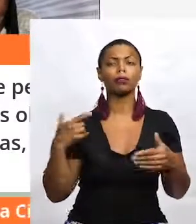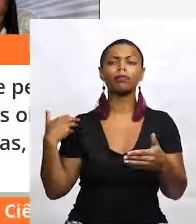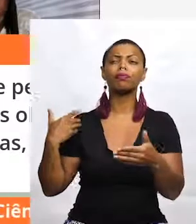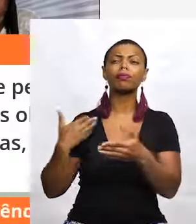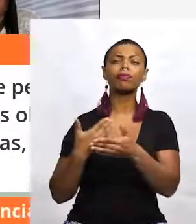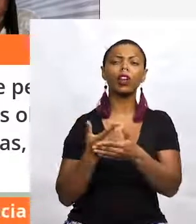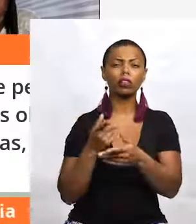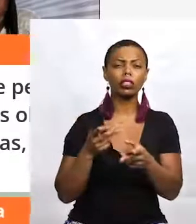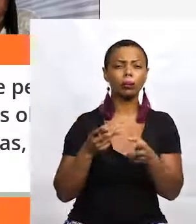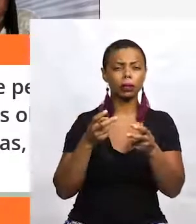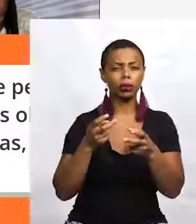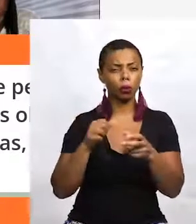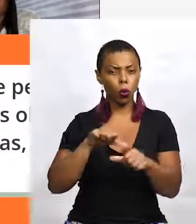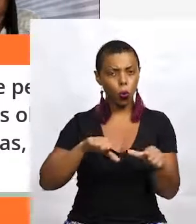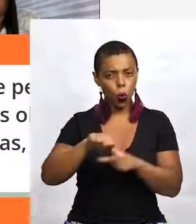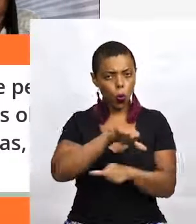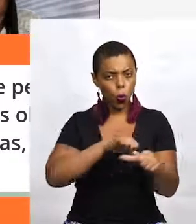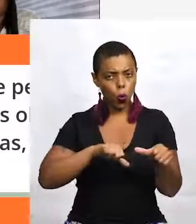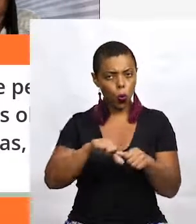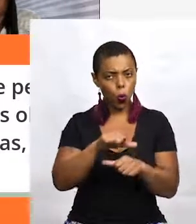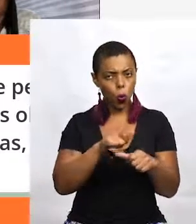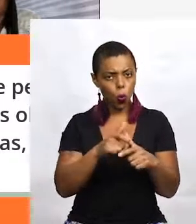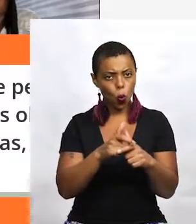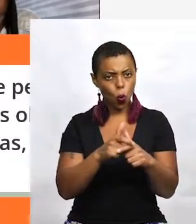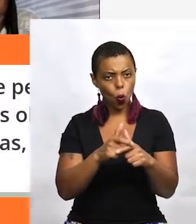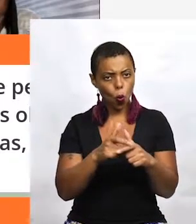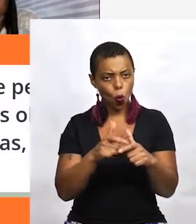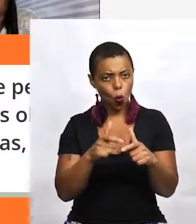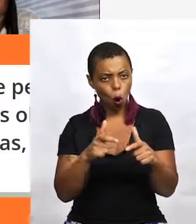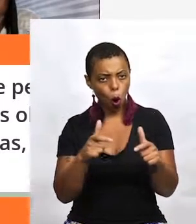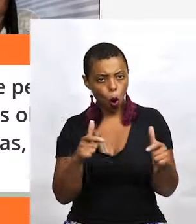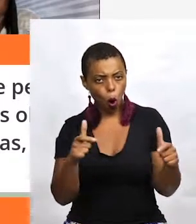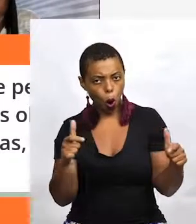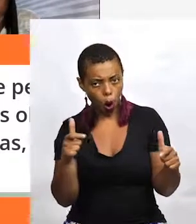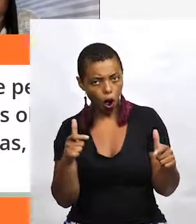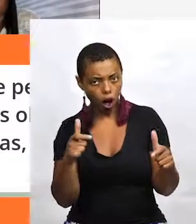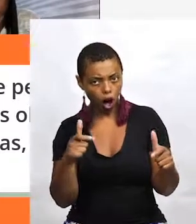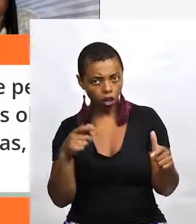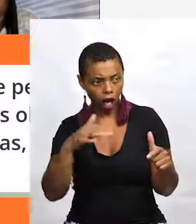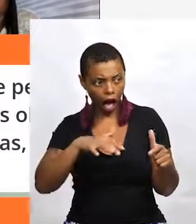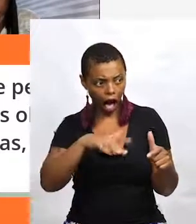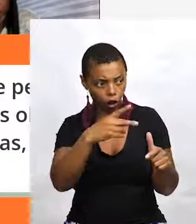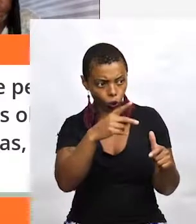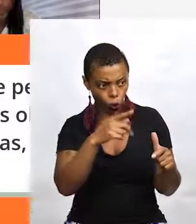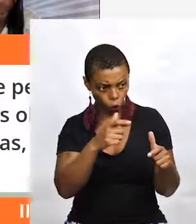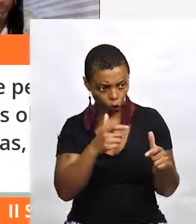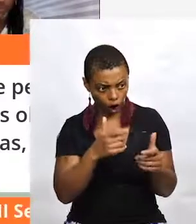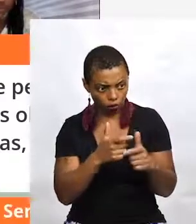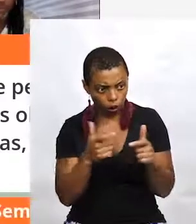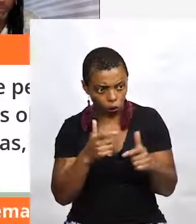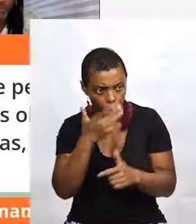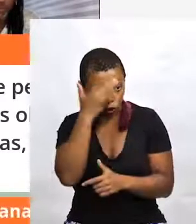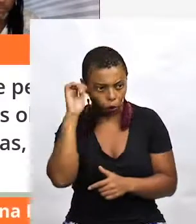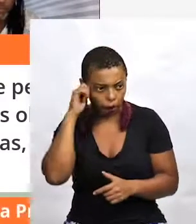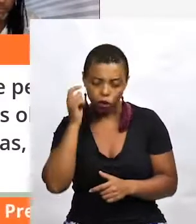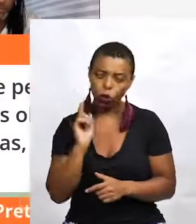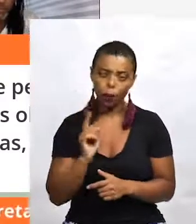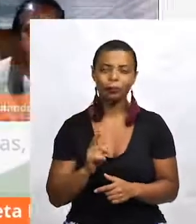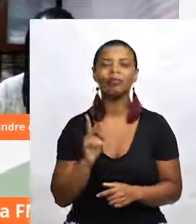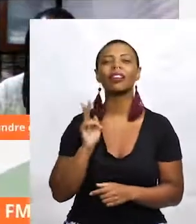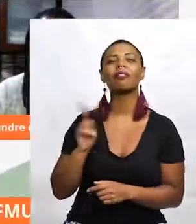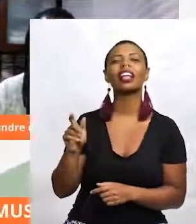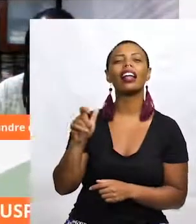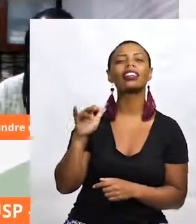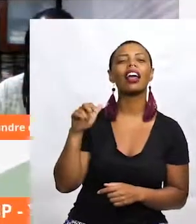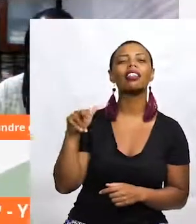vocês observam mudanças significativas em suas respectivas áreas na ocupação de pessoas pretas? Professora Adriana, você poderia responder essa